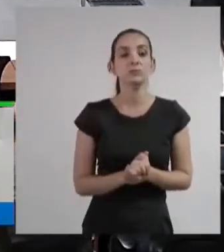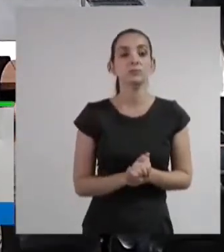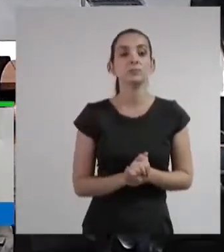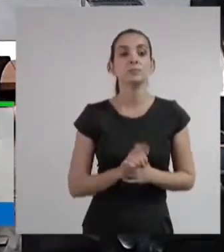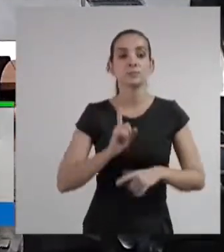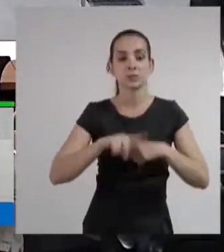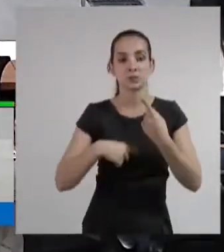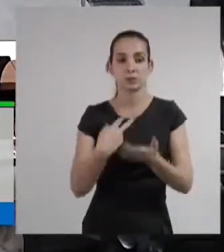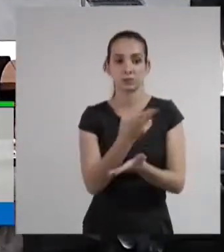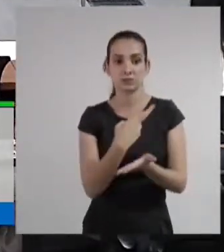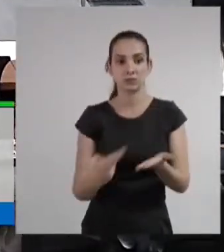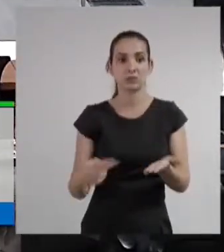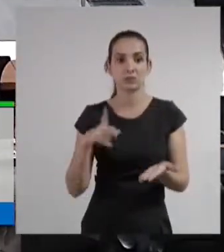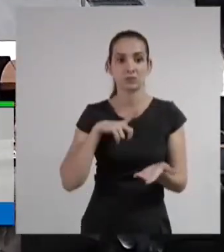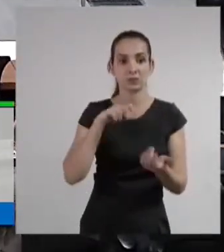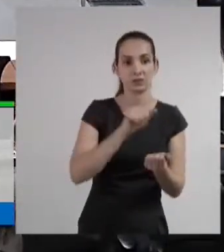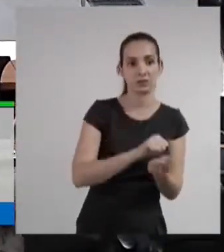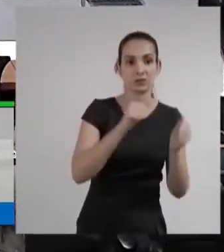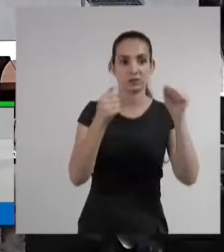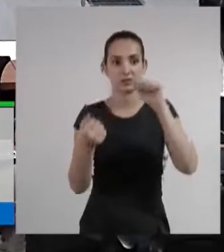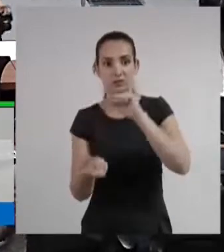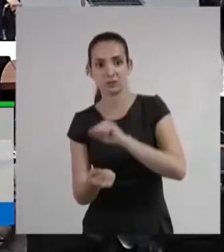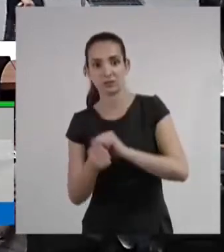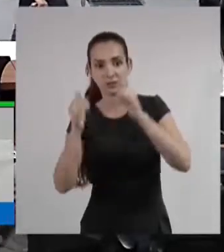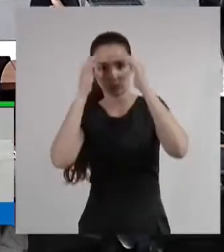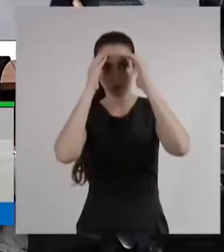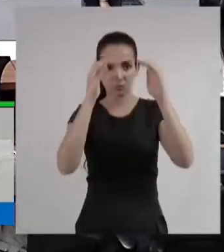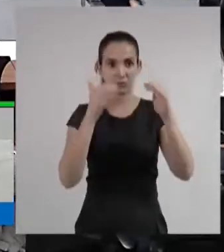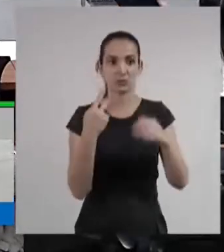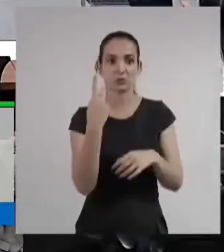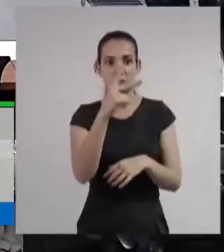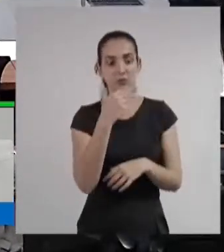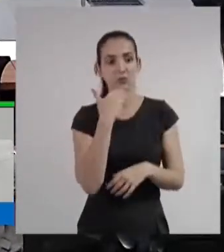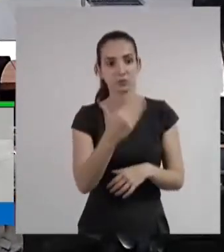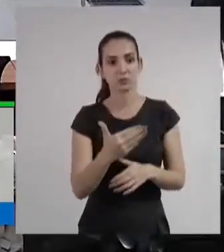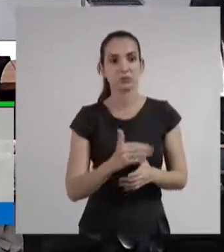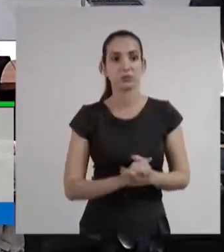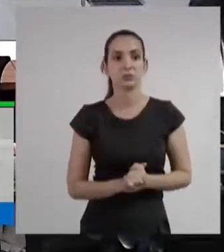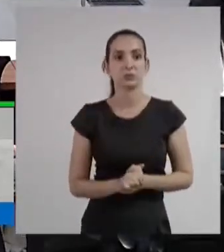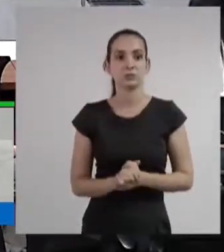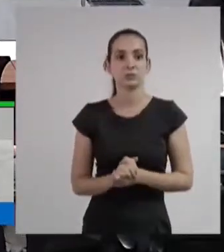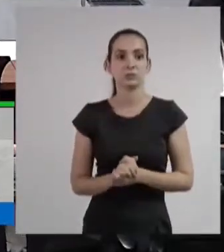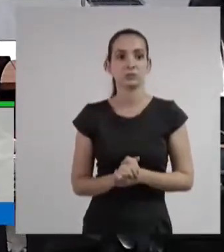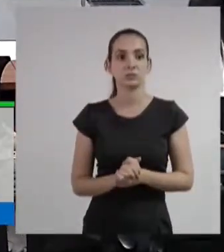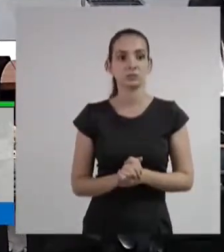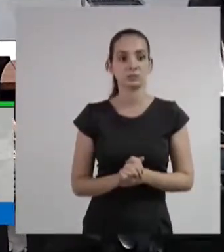na redação será corrigida e atender a solicitação de Vossa Excelência.